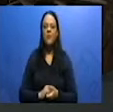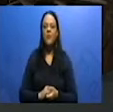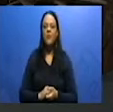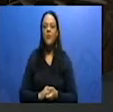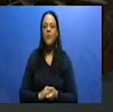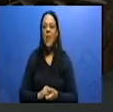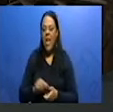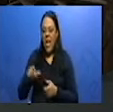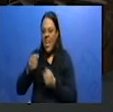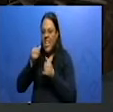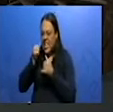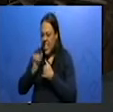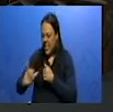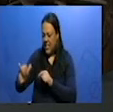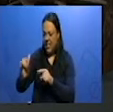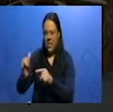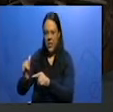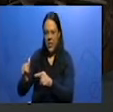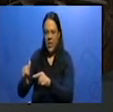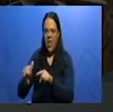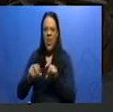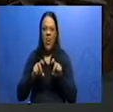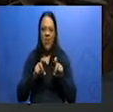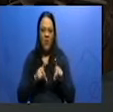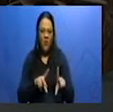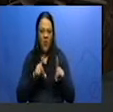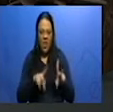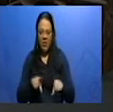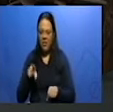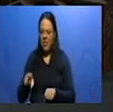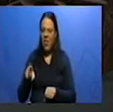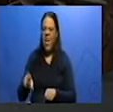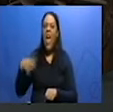para poder vender, tá? E é um material caro,